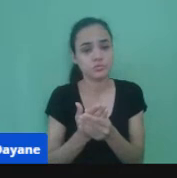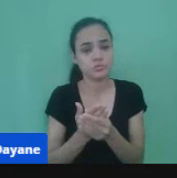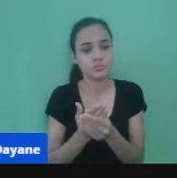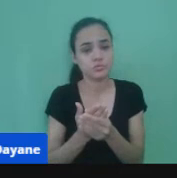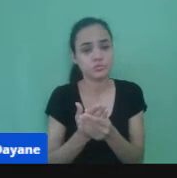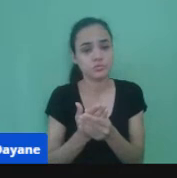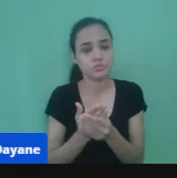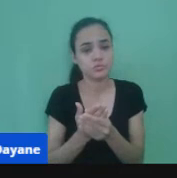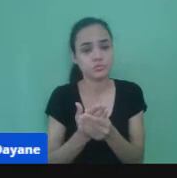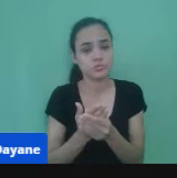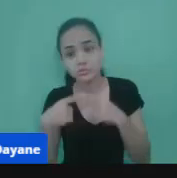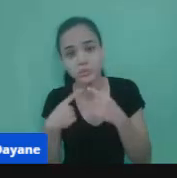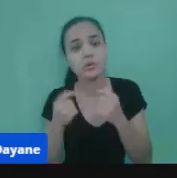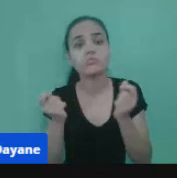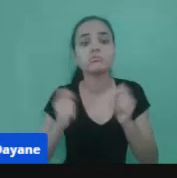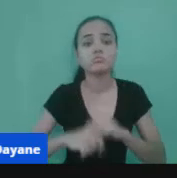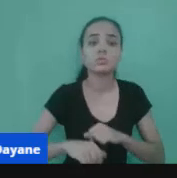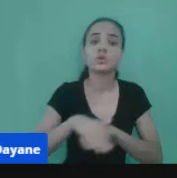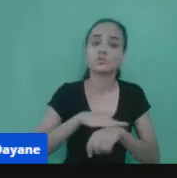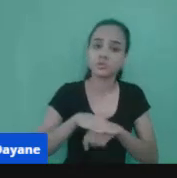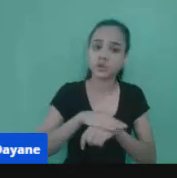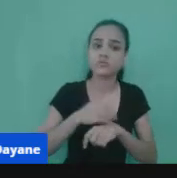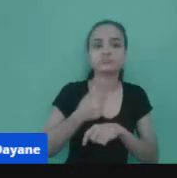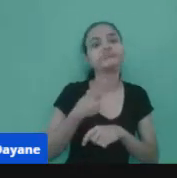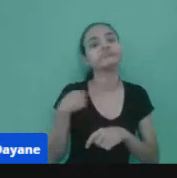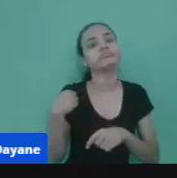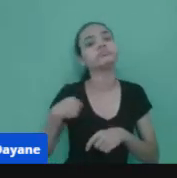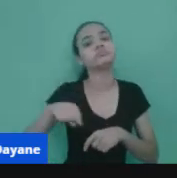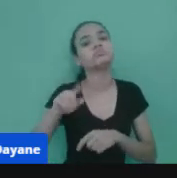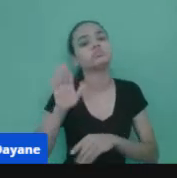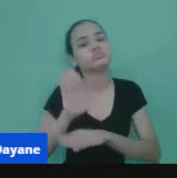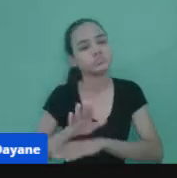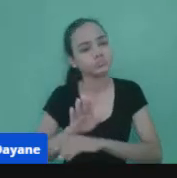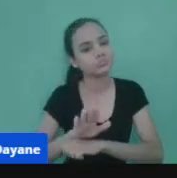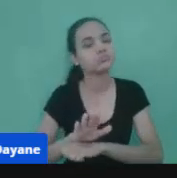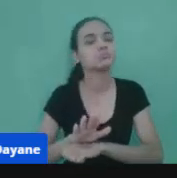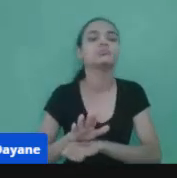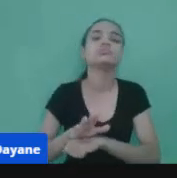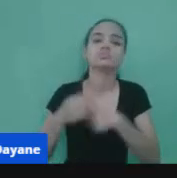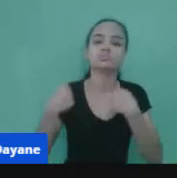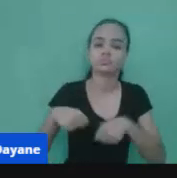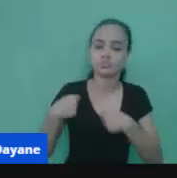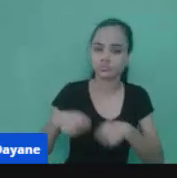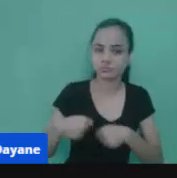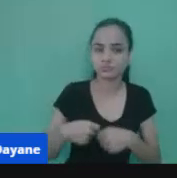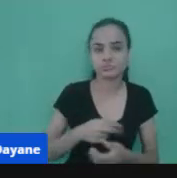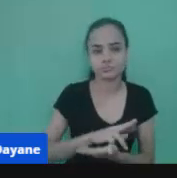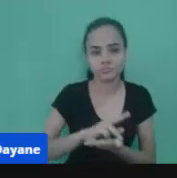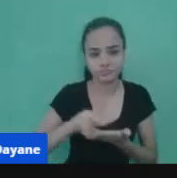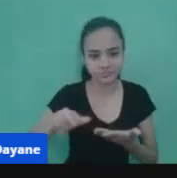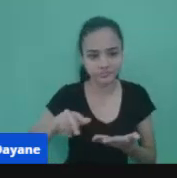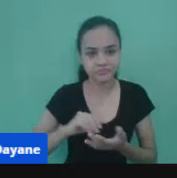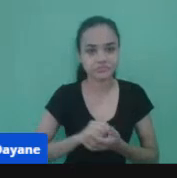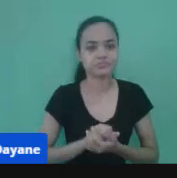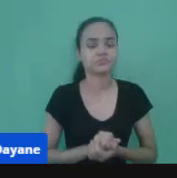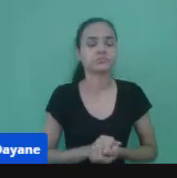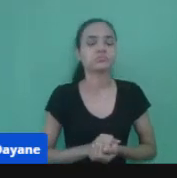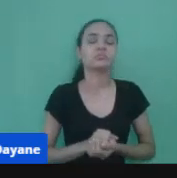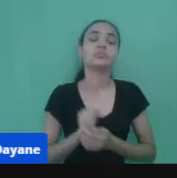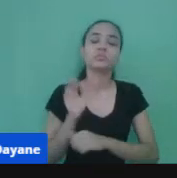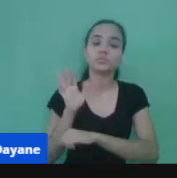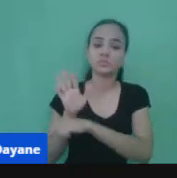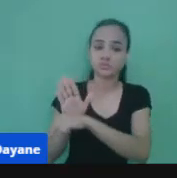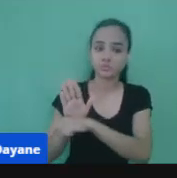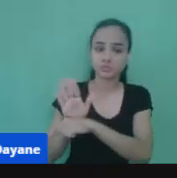que for preciso. Agora passo a falar um pouquinho do cinema, né? E o cinema, enquanto recurso